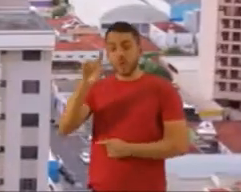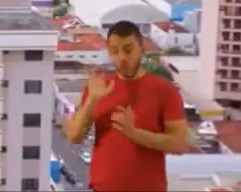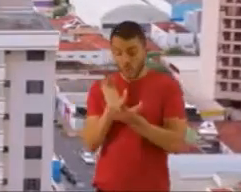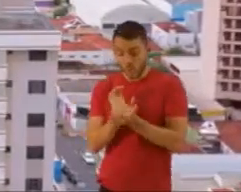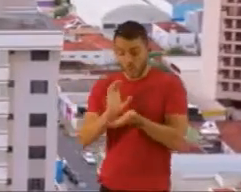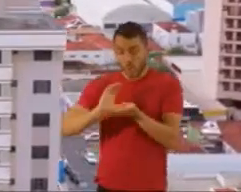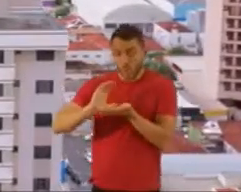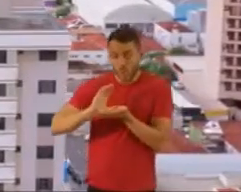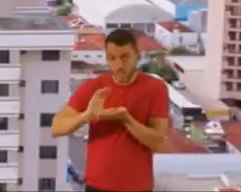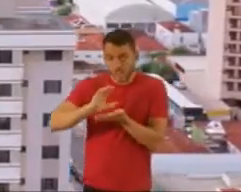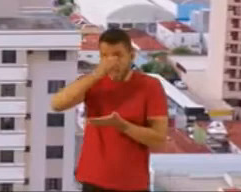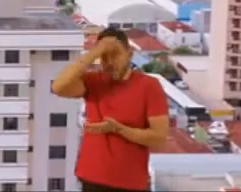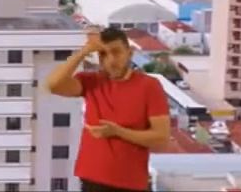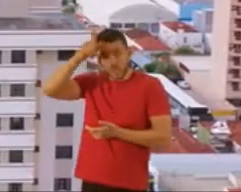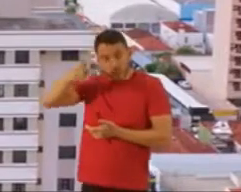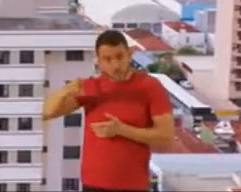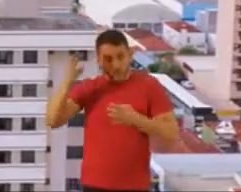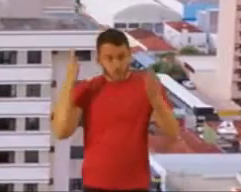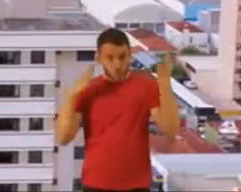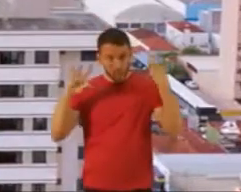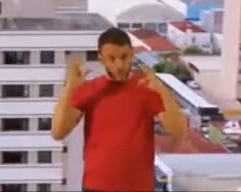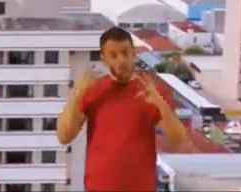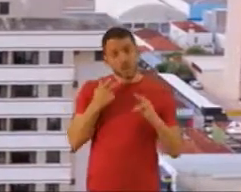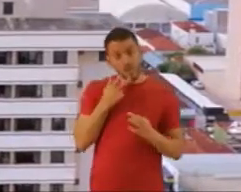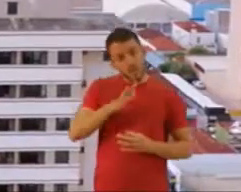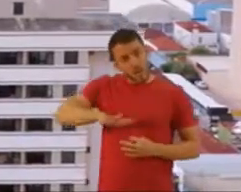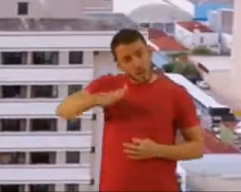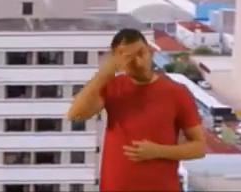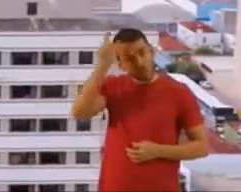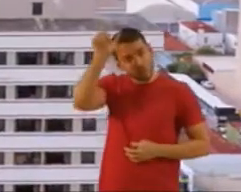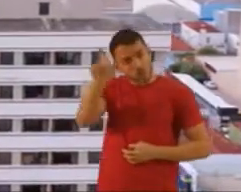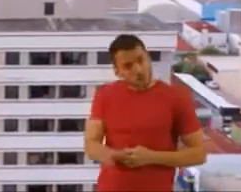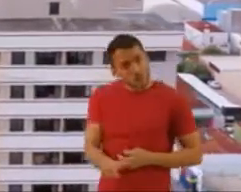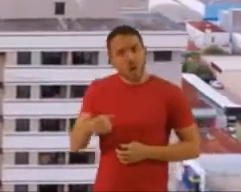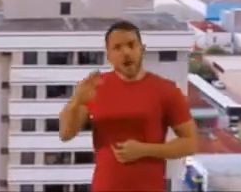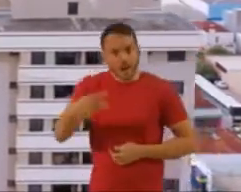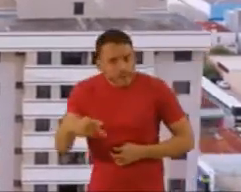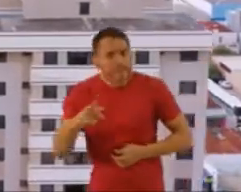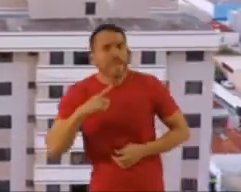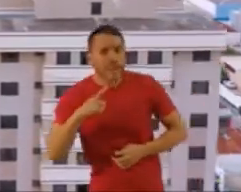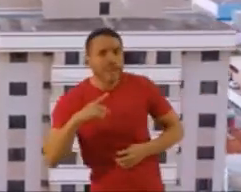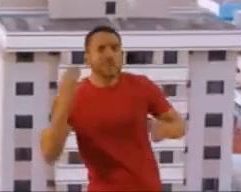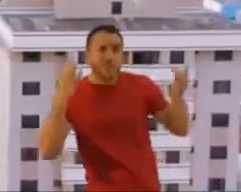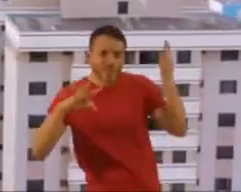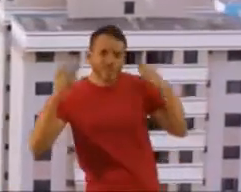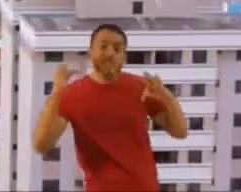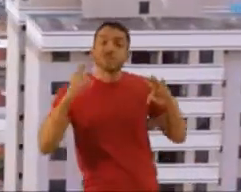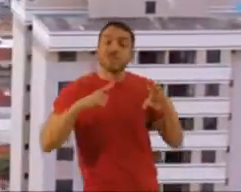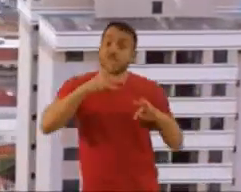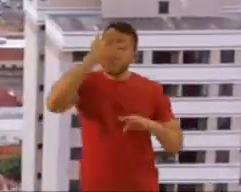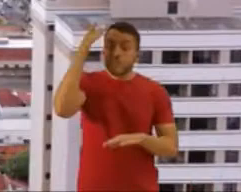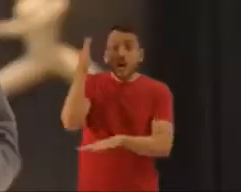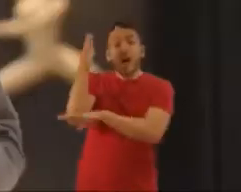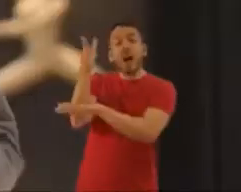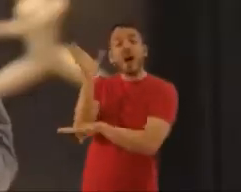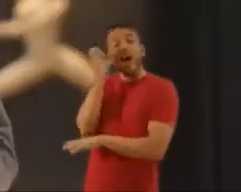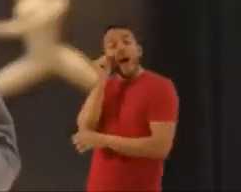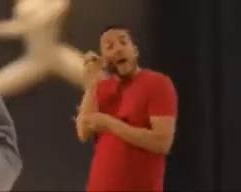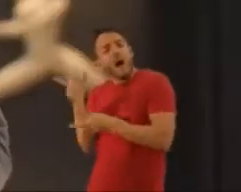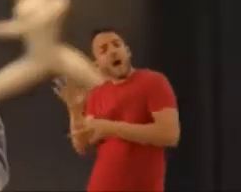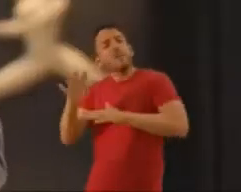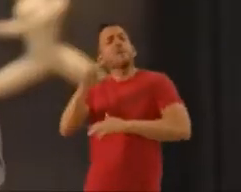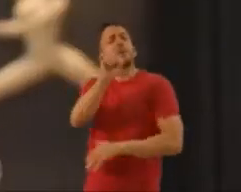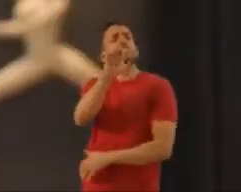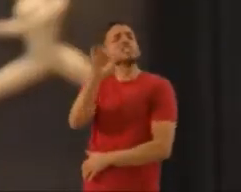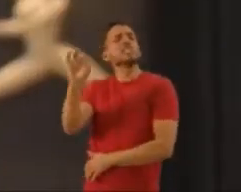é sensibilizar o cidadão que em Marília também acontece o turismo. Nós recebemos hospedados na cidade aproximadamente 800 pessoas todos